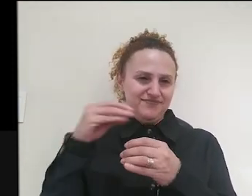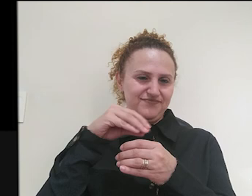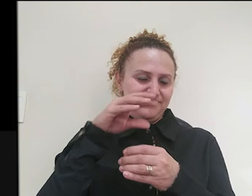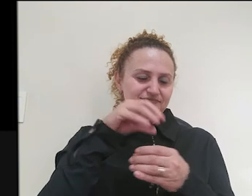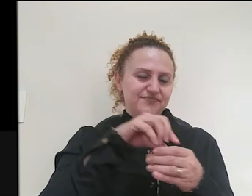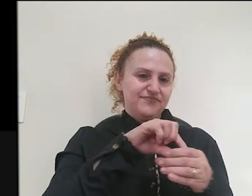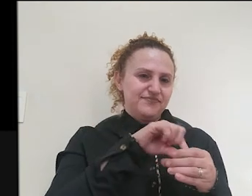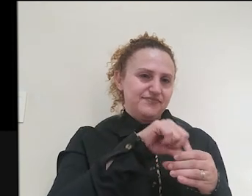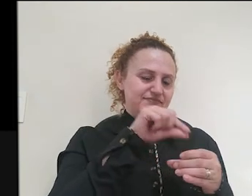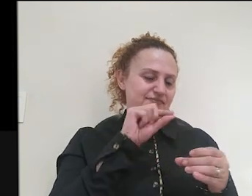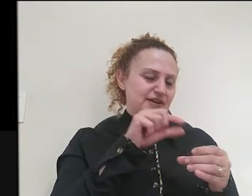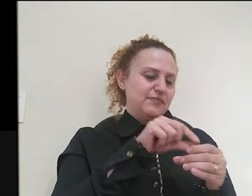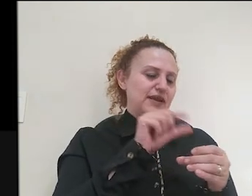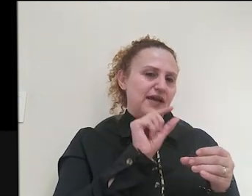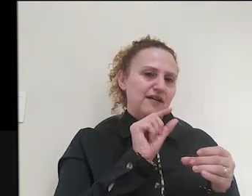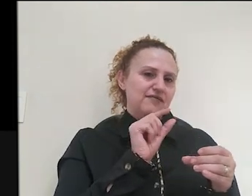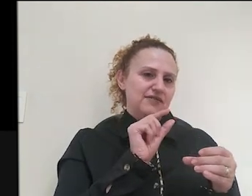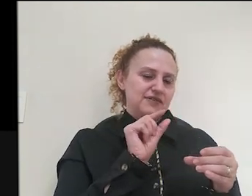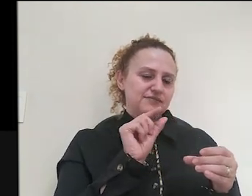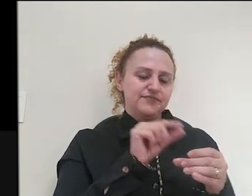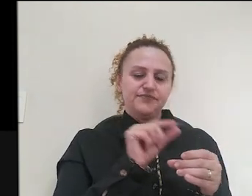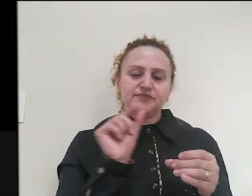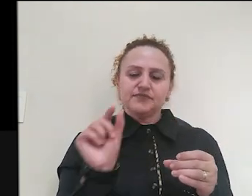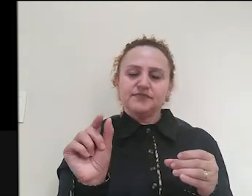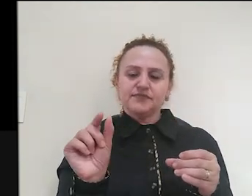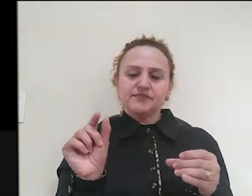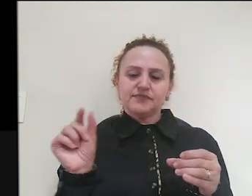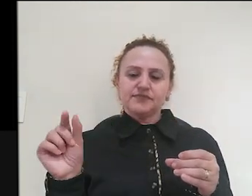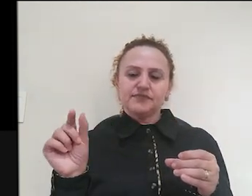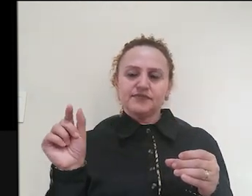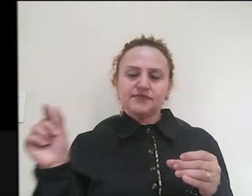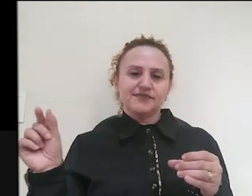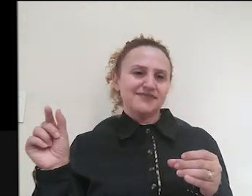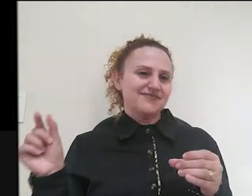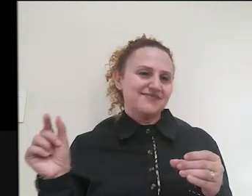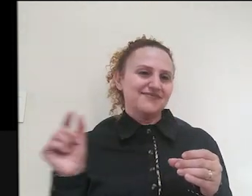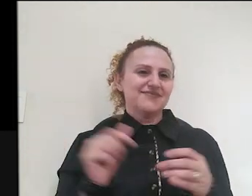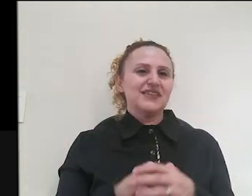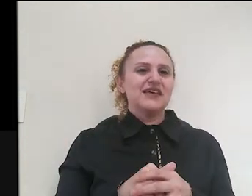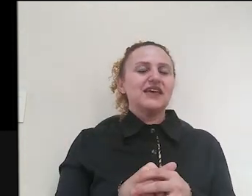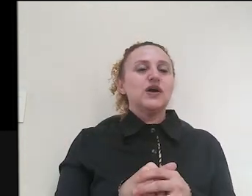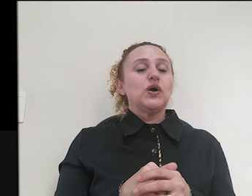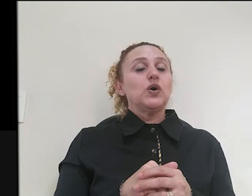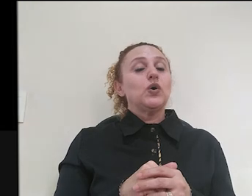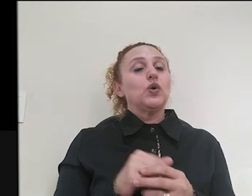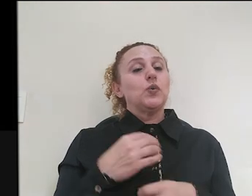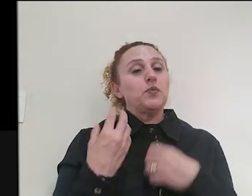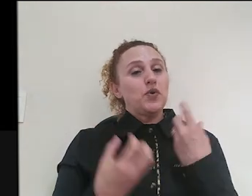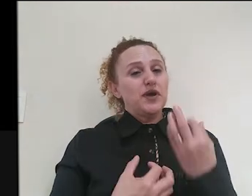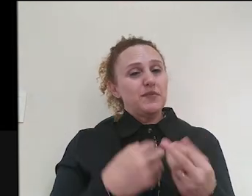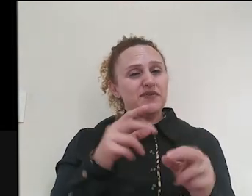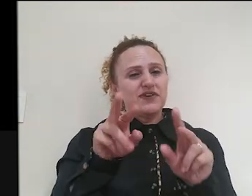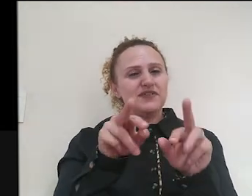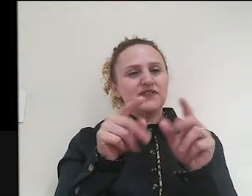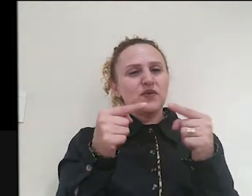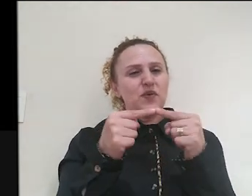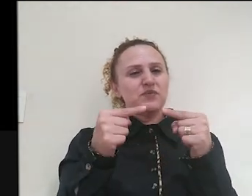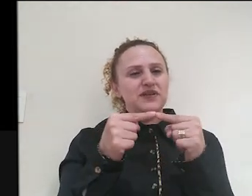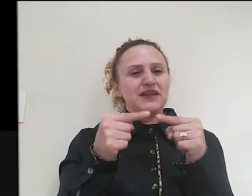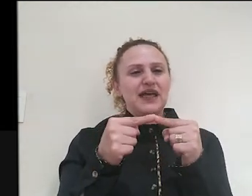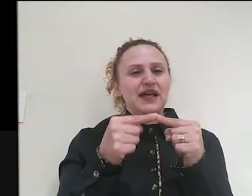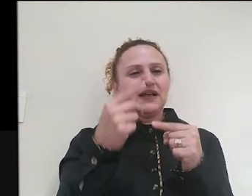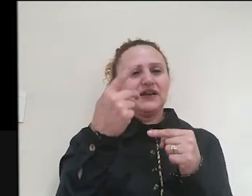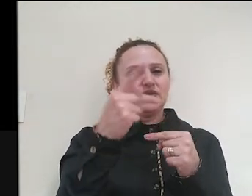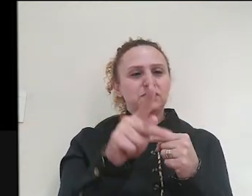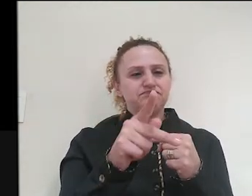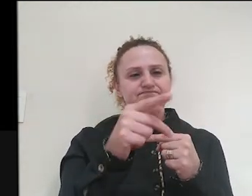de você, daquilo que você está planejando, mas depende totalmente do acaso. O poema se parecerá com você. E eis você infinitamente